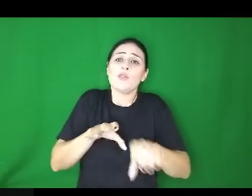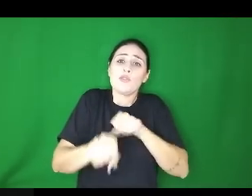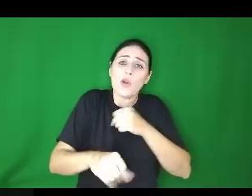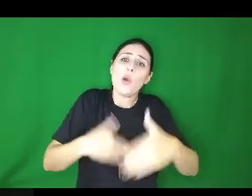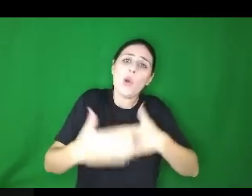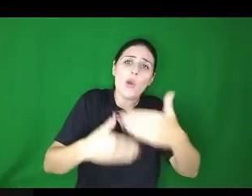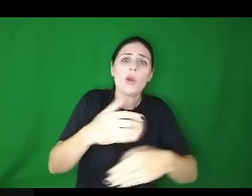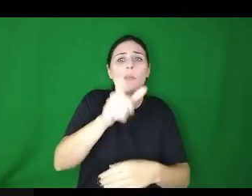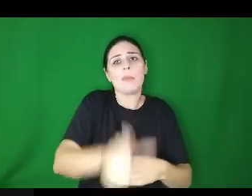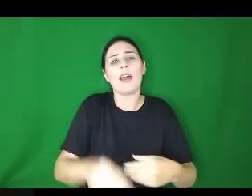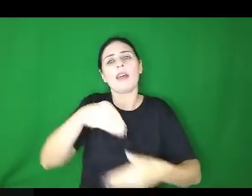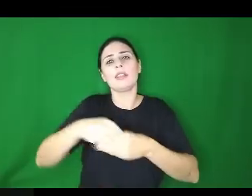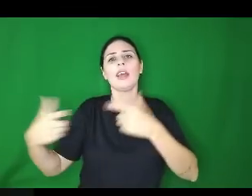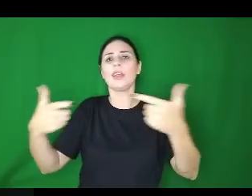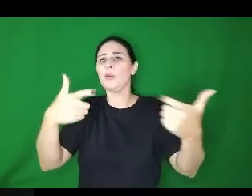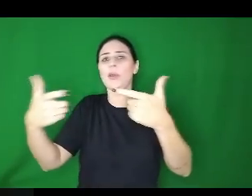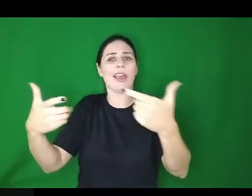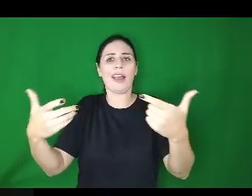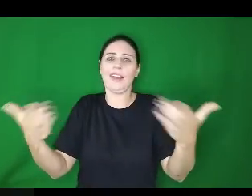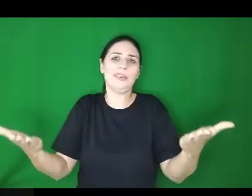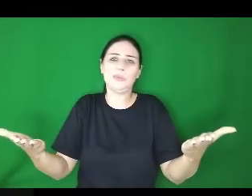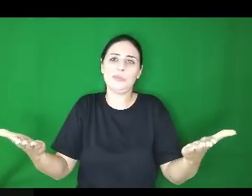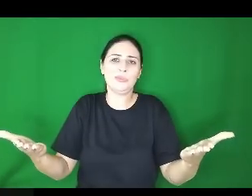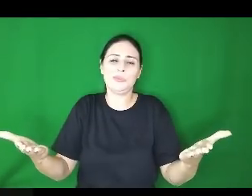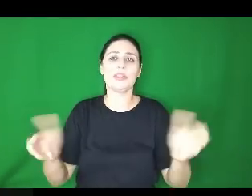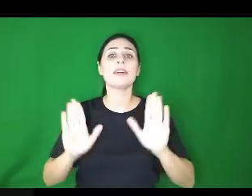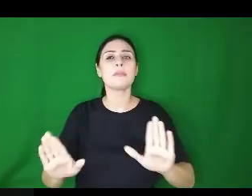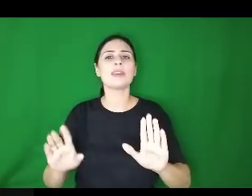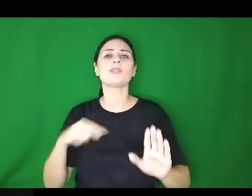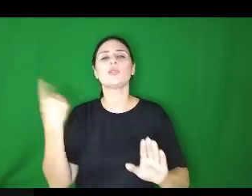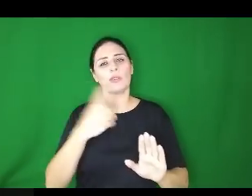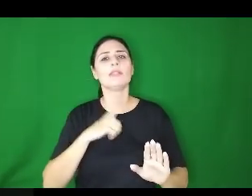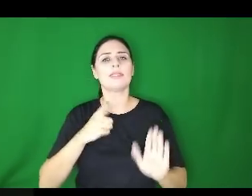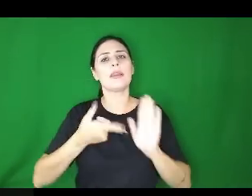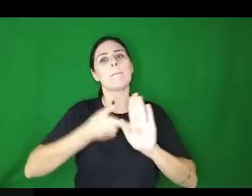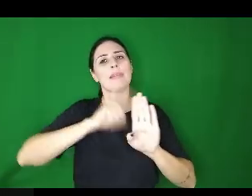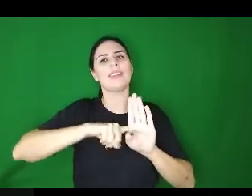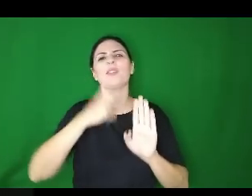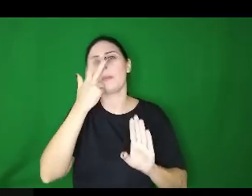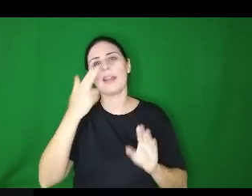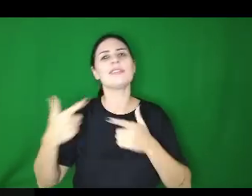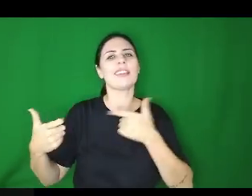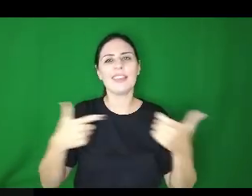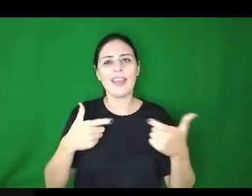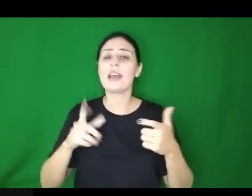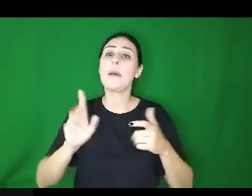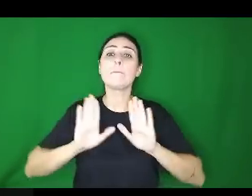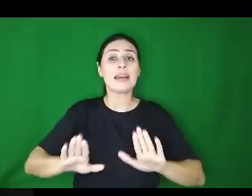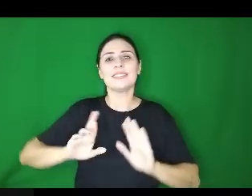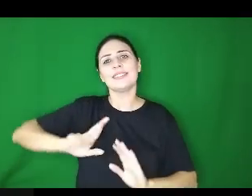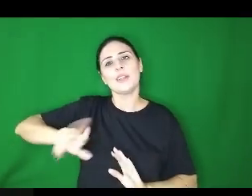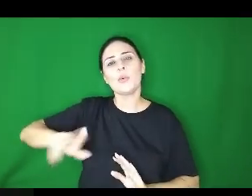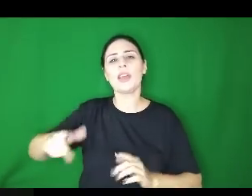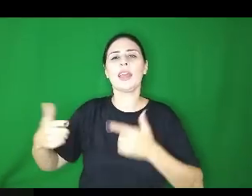uma situação em que a gente vai conseguir ter normalidade, né? Às vezes eu associo com algumas pessoas, dizem, é como uma situação de guerra, eu fico imaginando